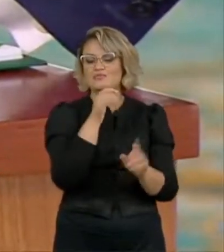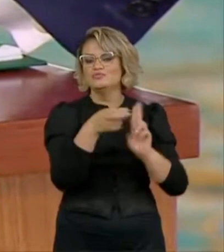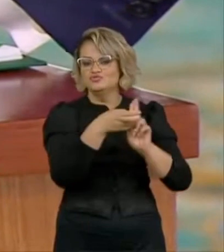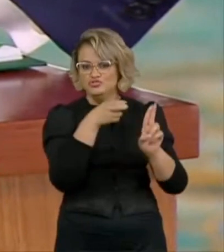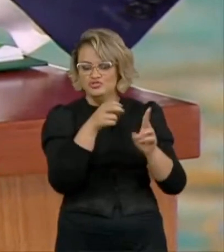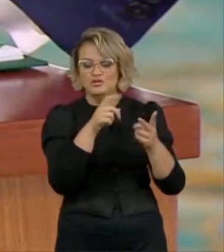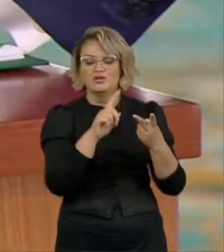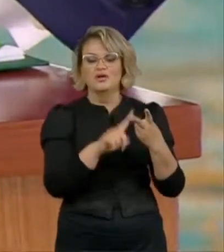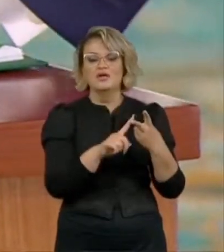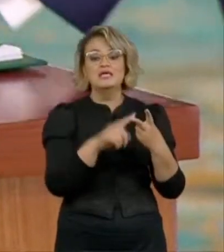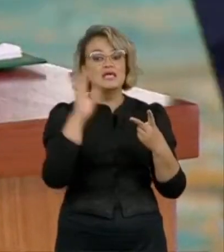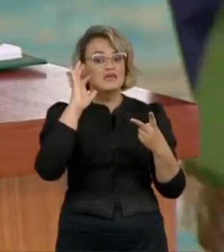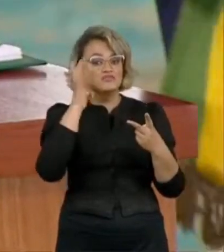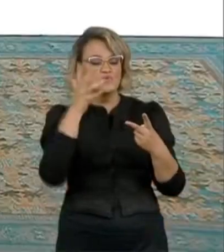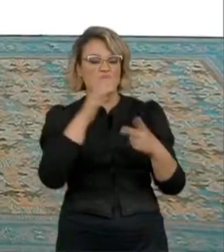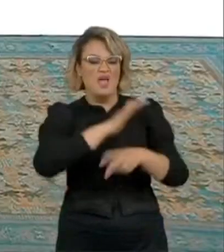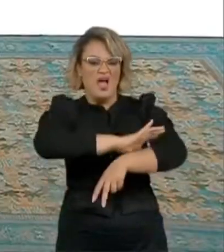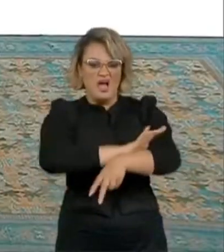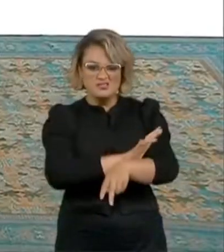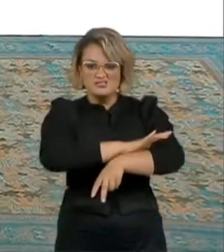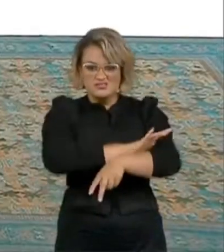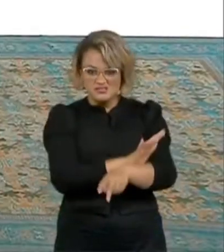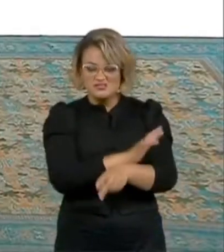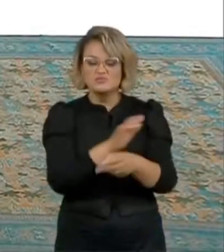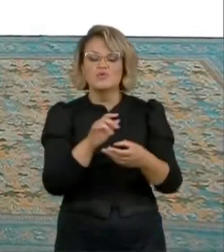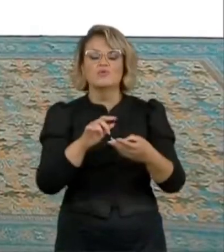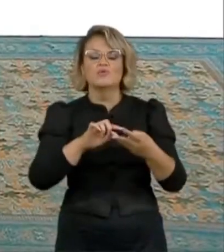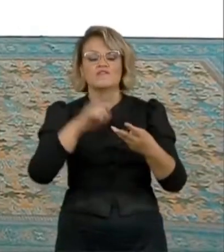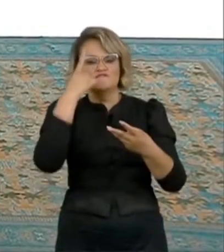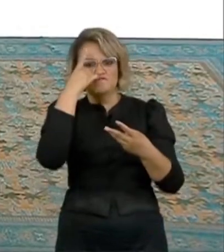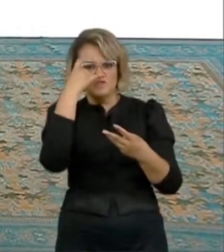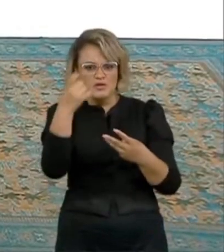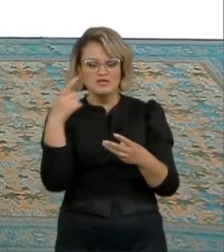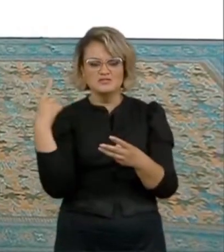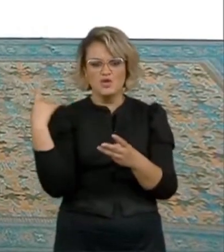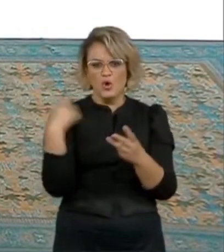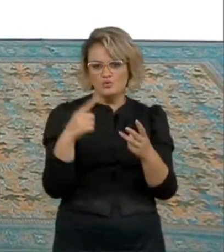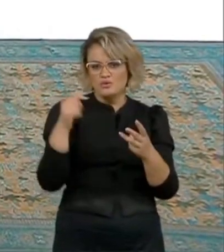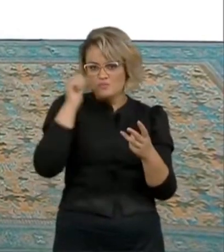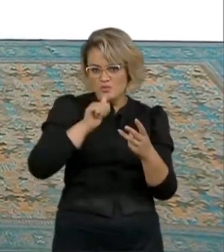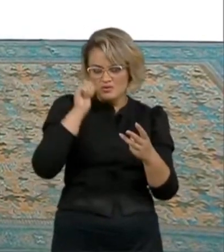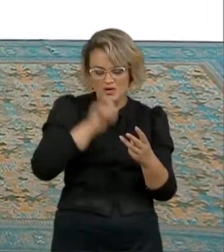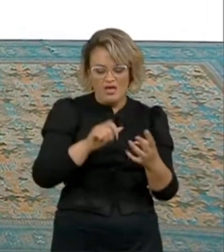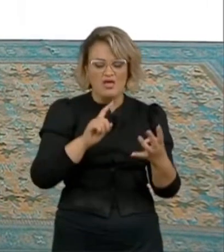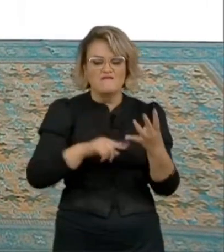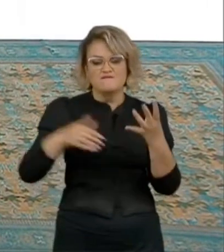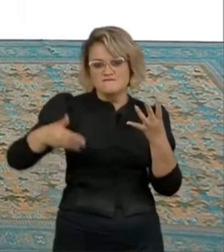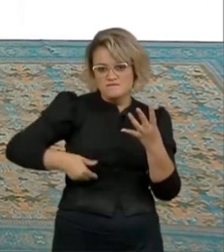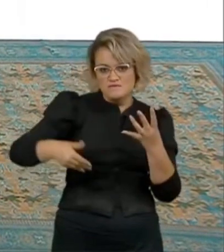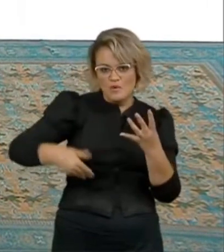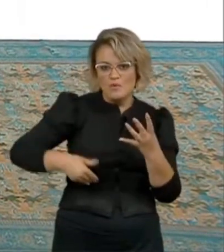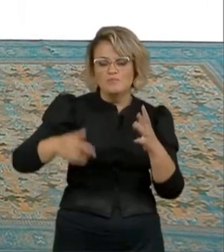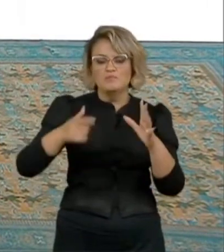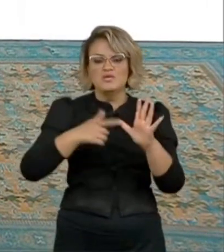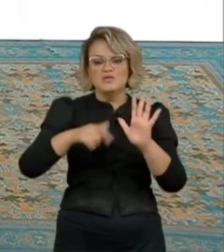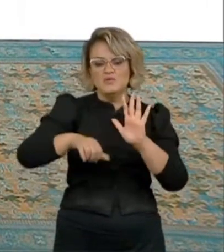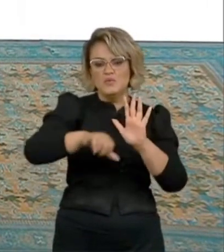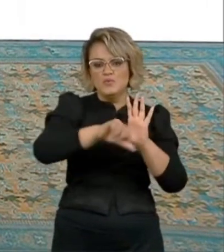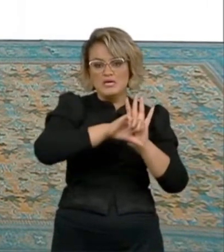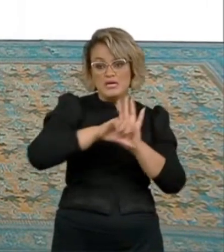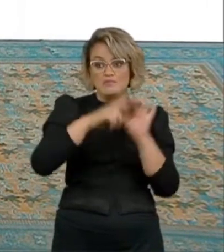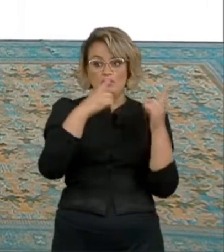indígenas e combaterá o racismo estrutural a violência contra a mulher a fome e o crime